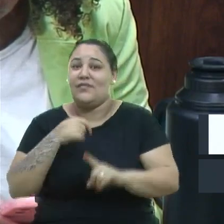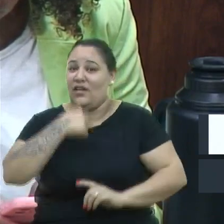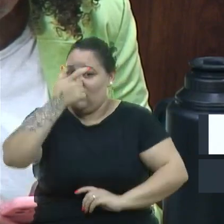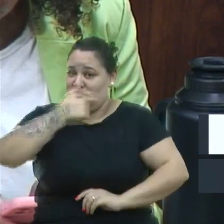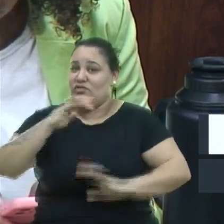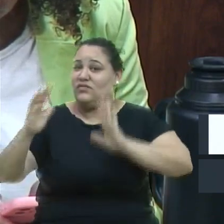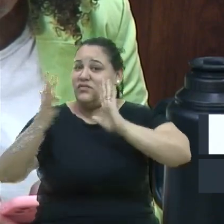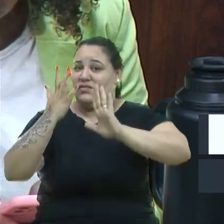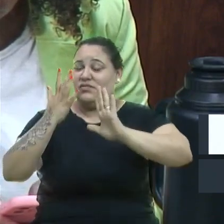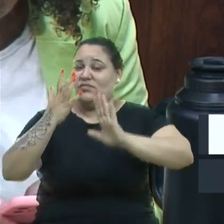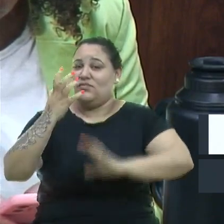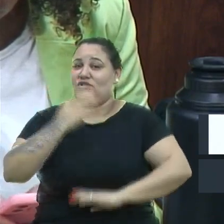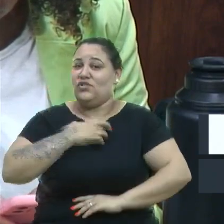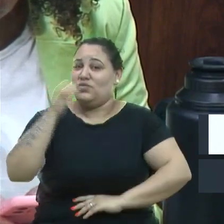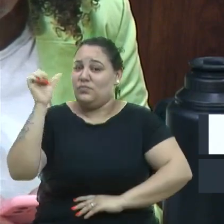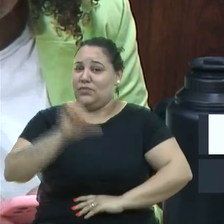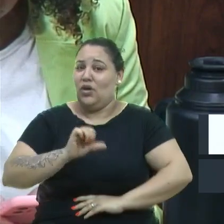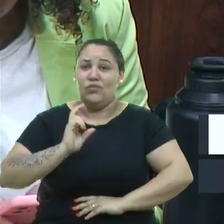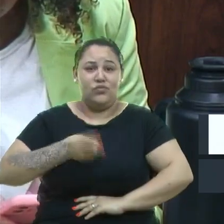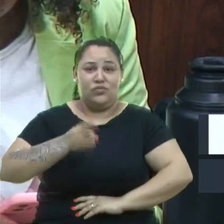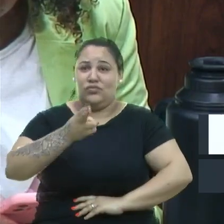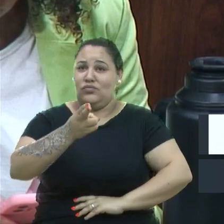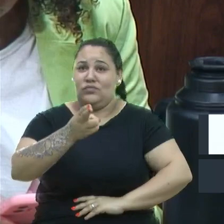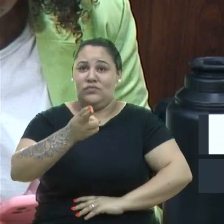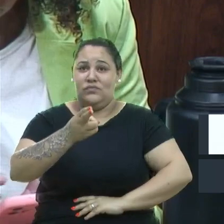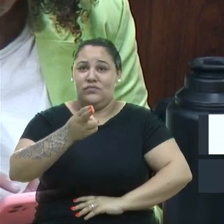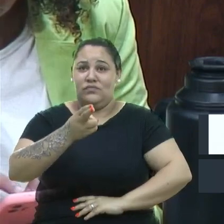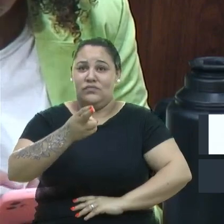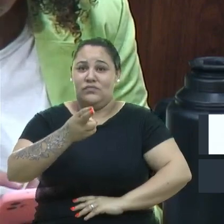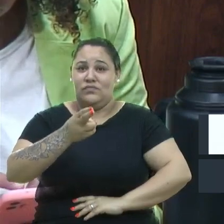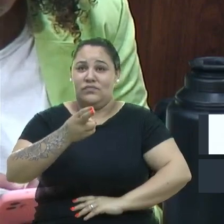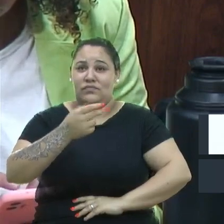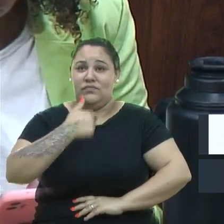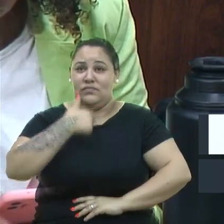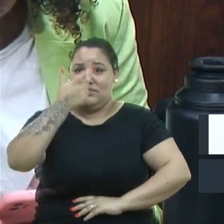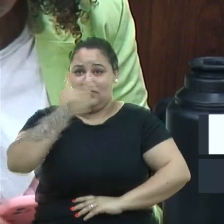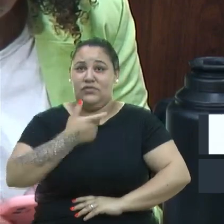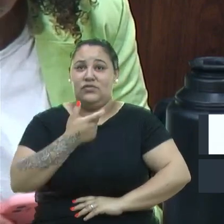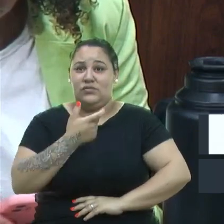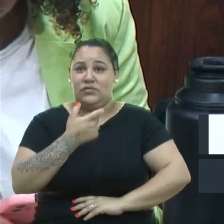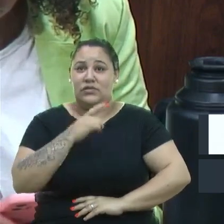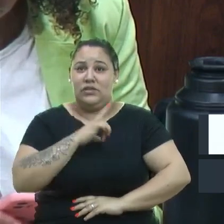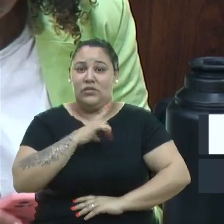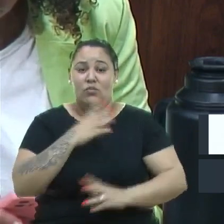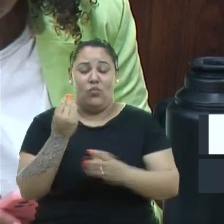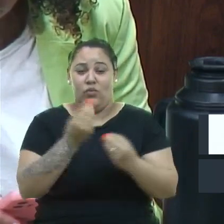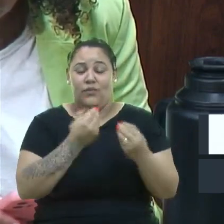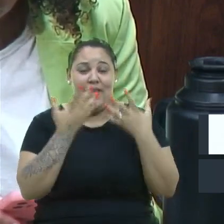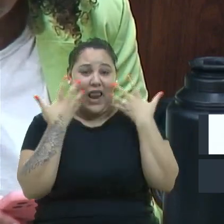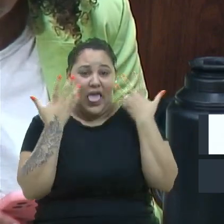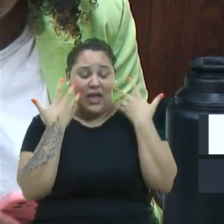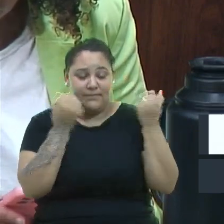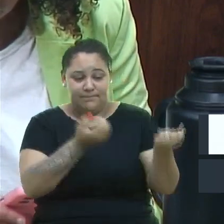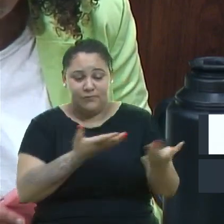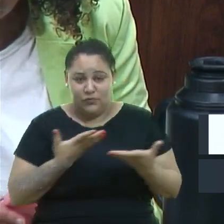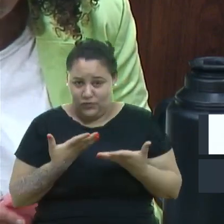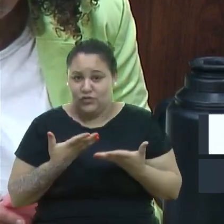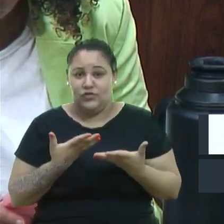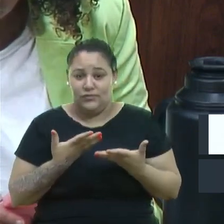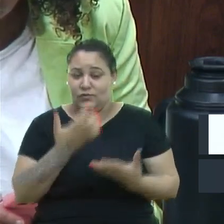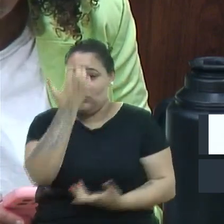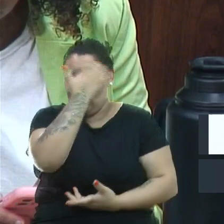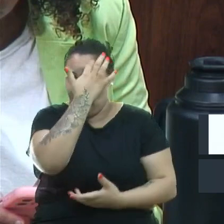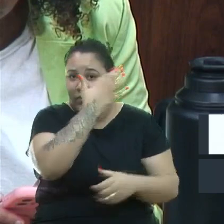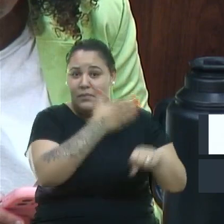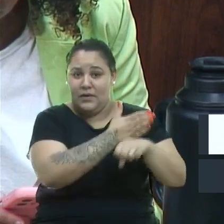de forma cada vez mais frequente. Acho e recebo com muita alegria o convite que o prefeito recebeu de